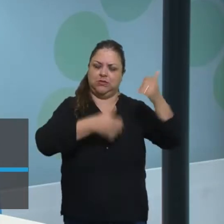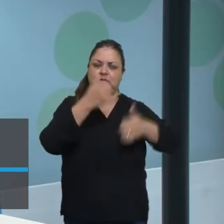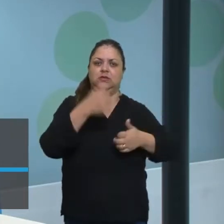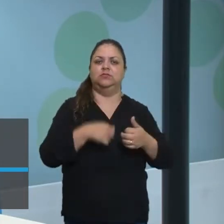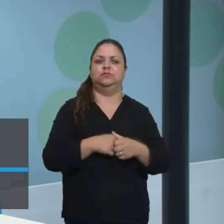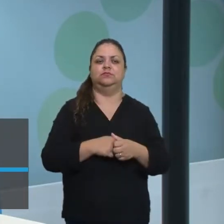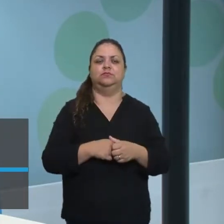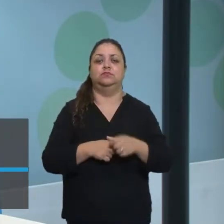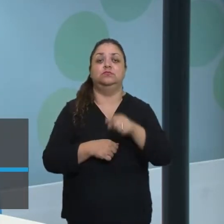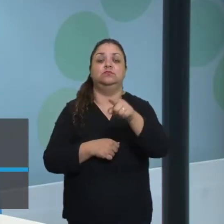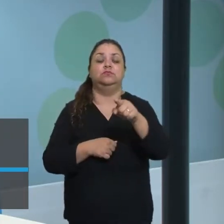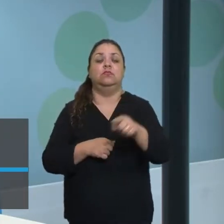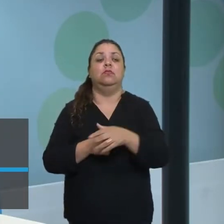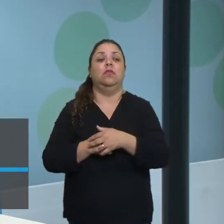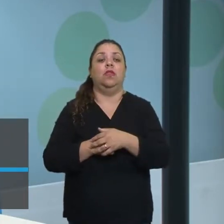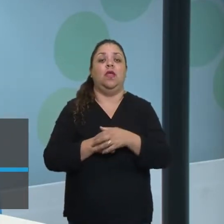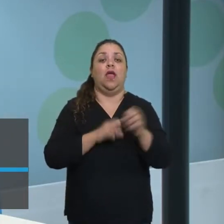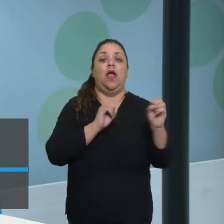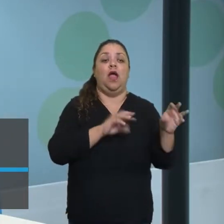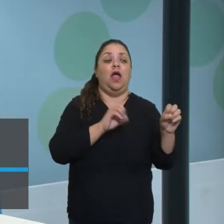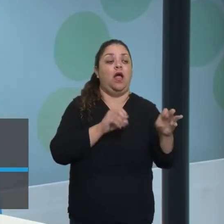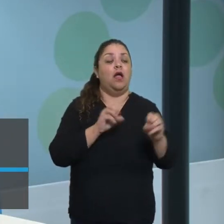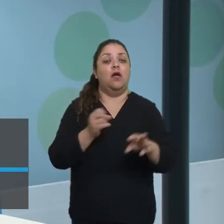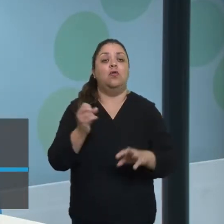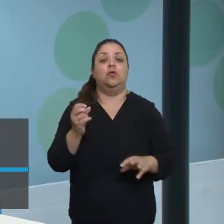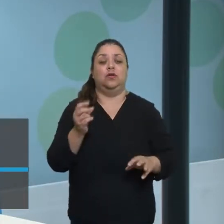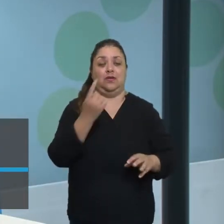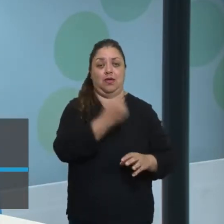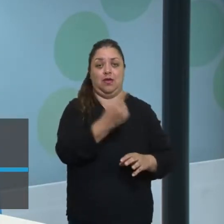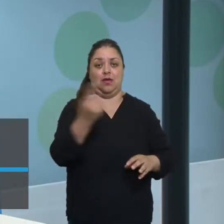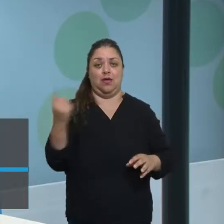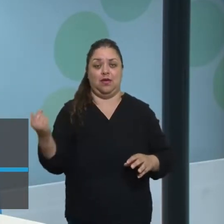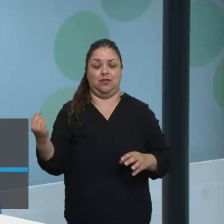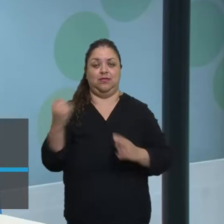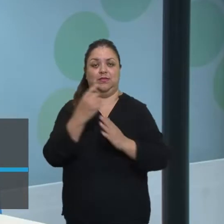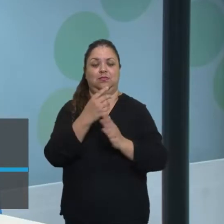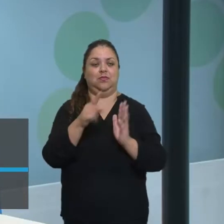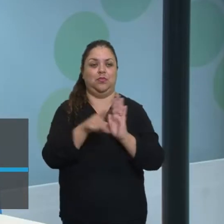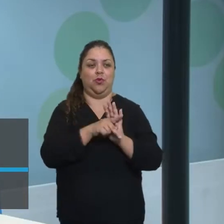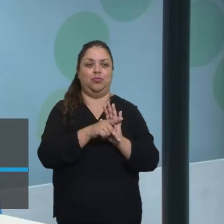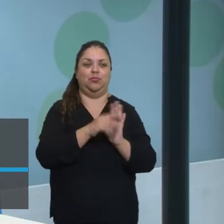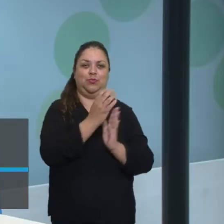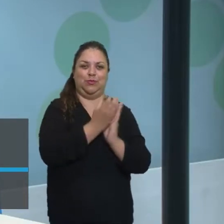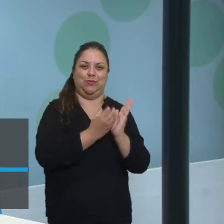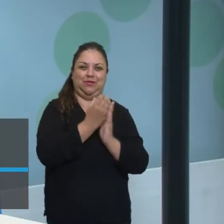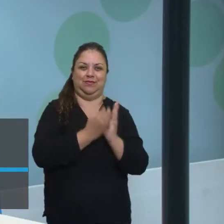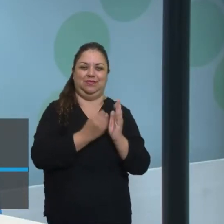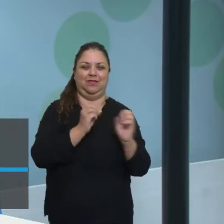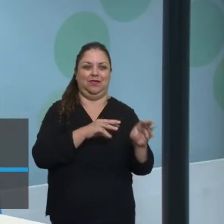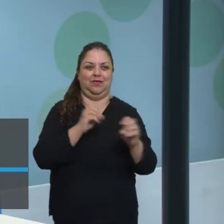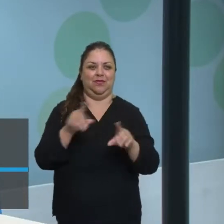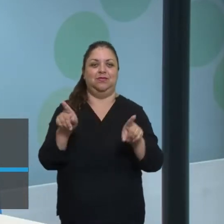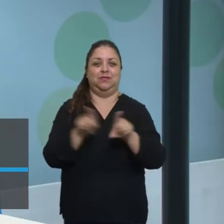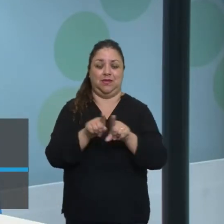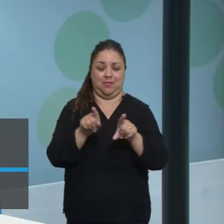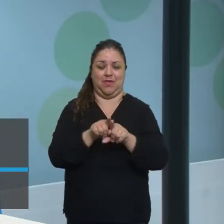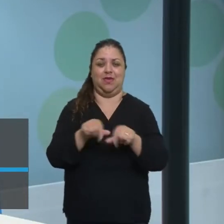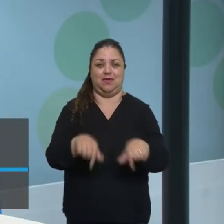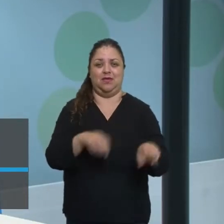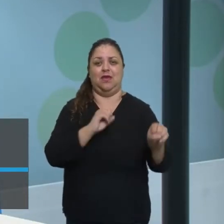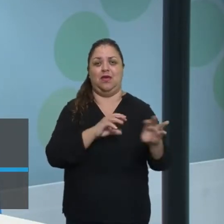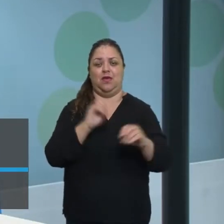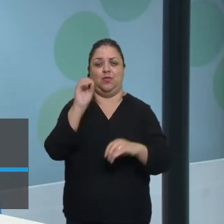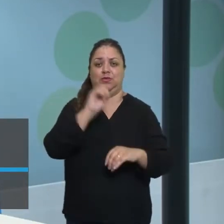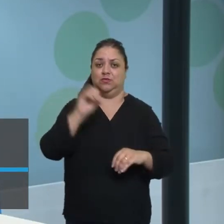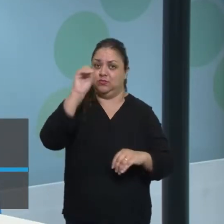quantidade de aulas de cada componente curricular na e também a as aulas do centro de milhas então